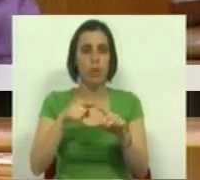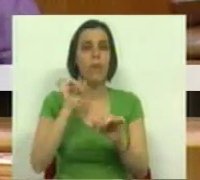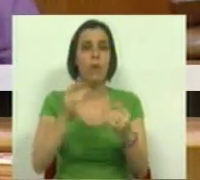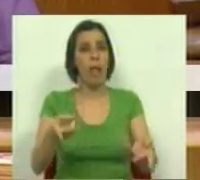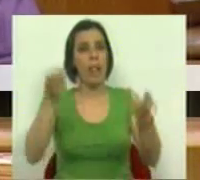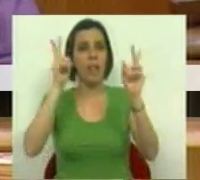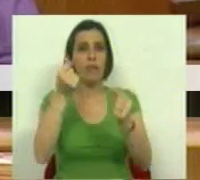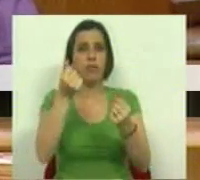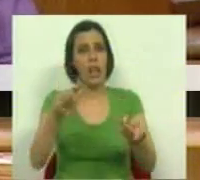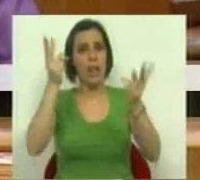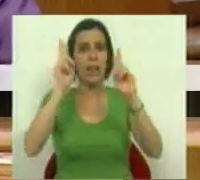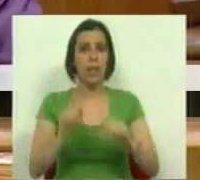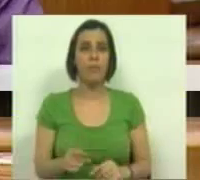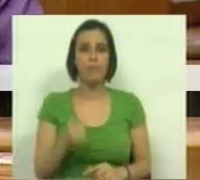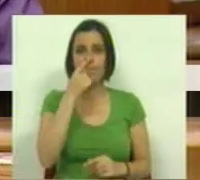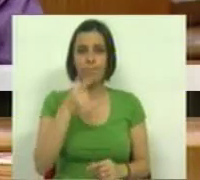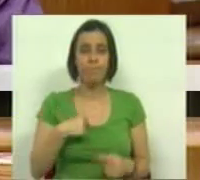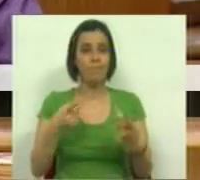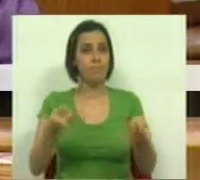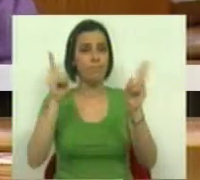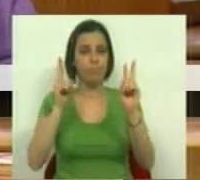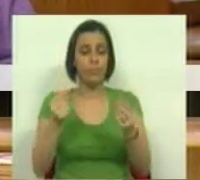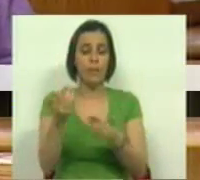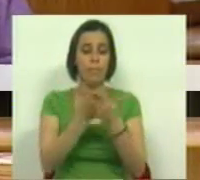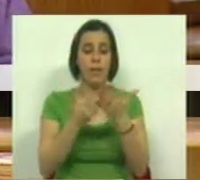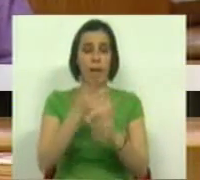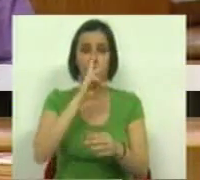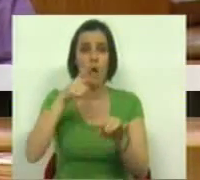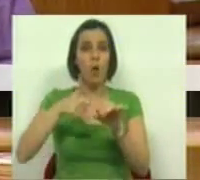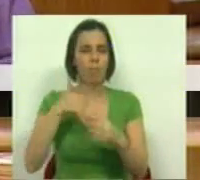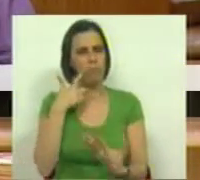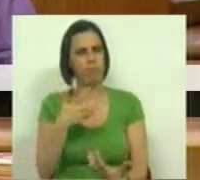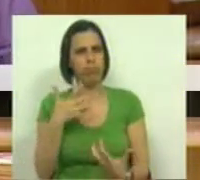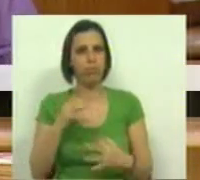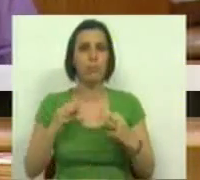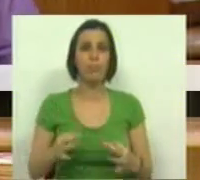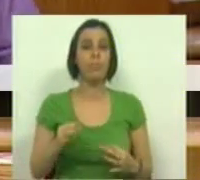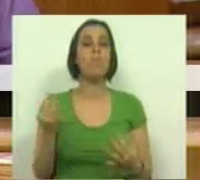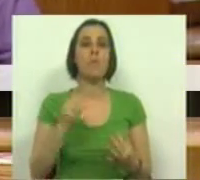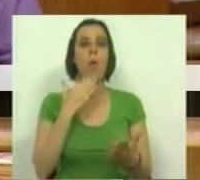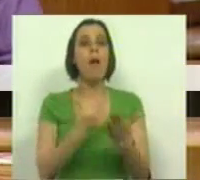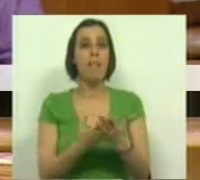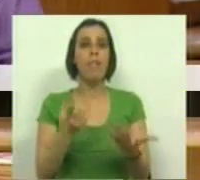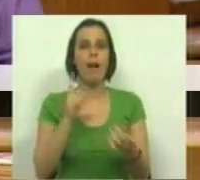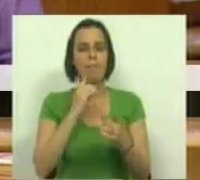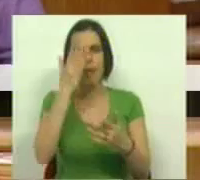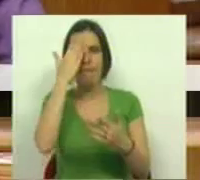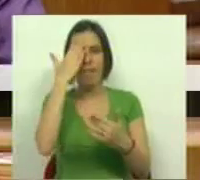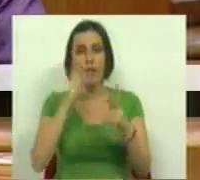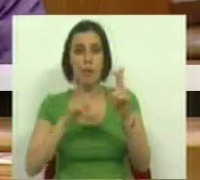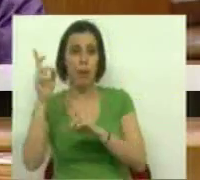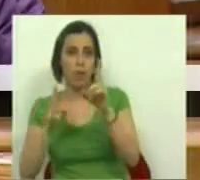sua liberalização. O fracasso da liberalização do mercado de combustíveis é evidente. Permitiu o curso à livre